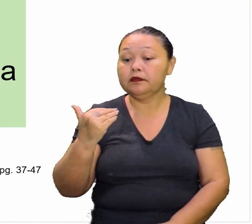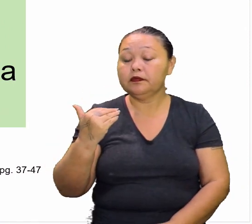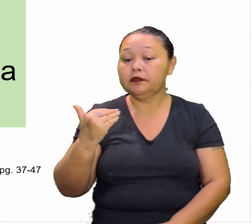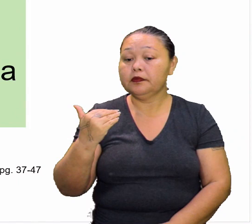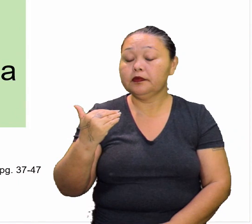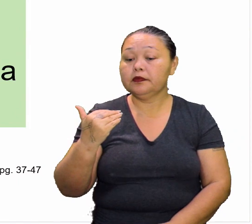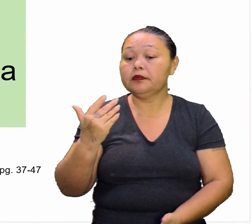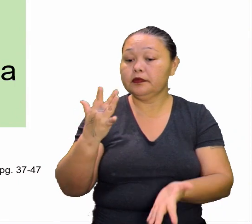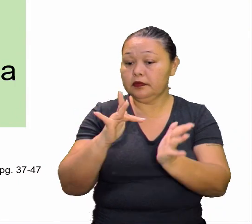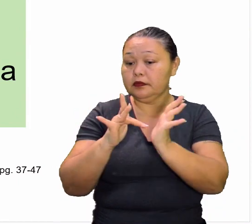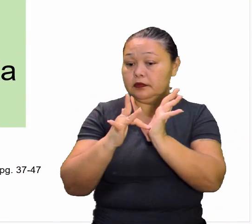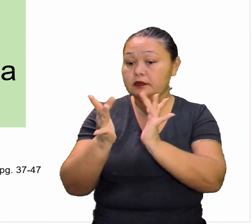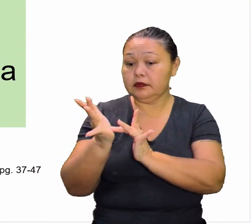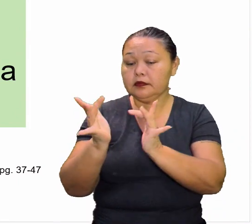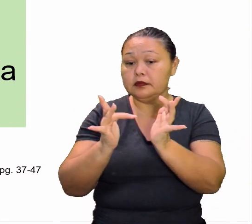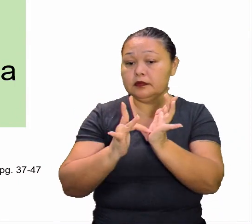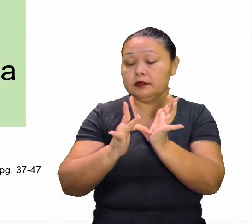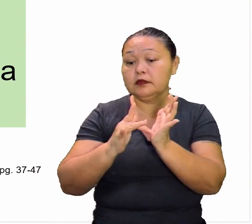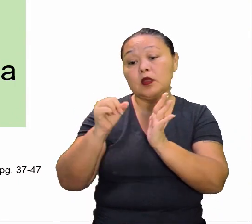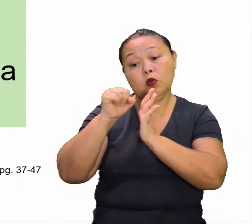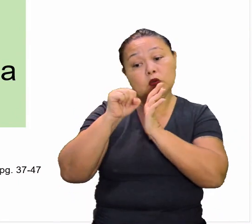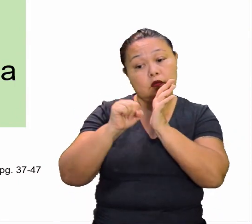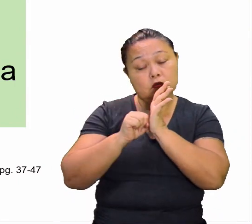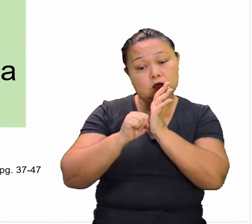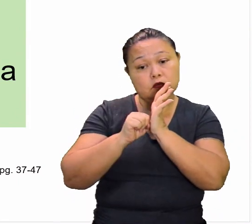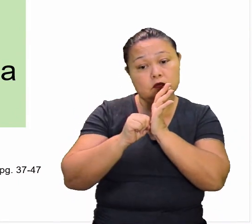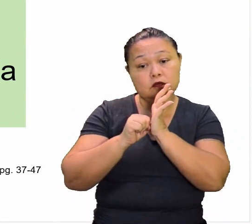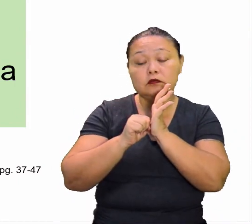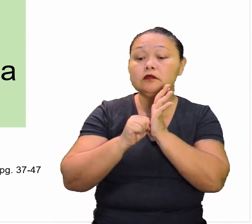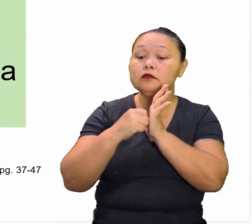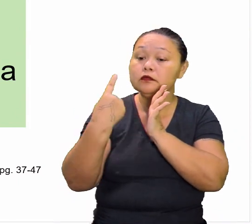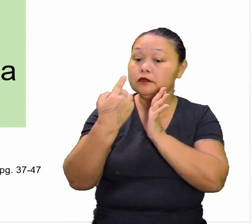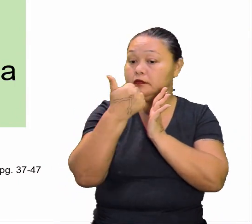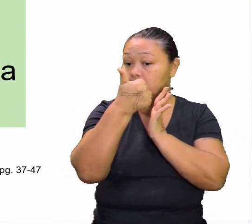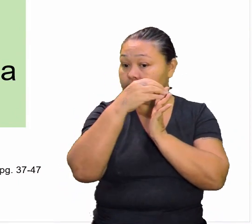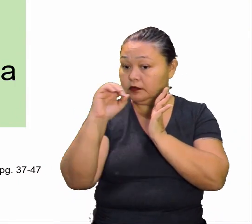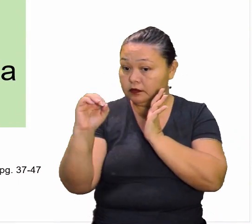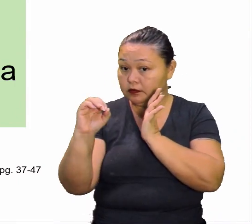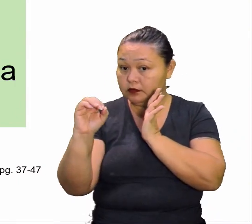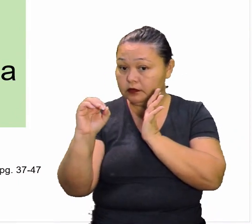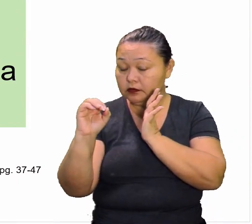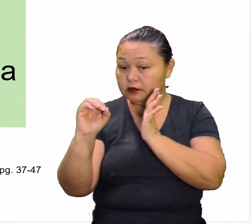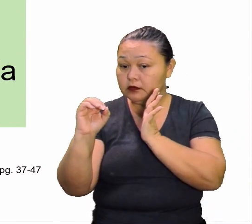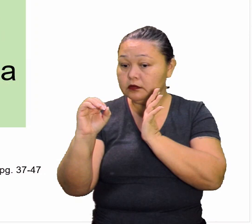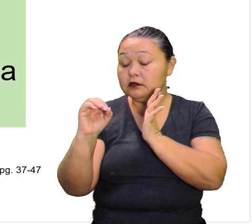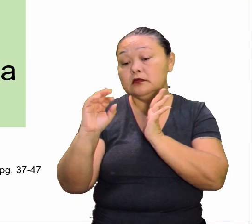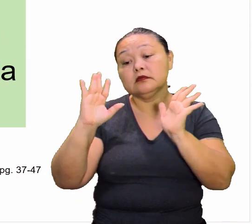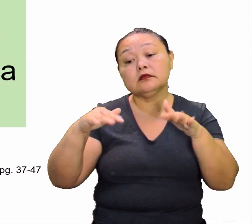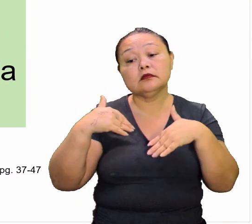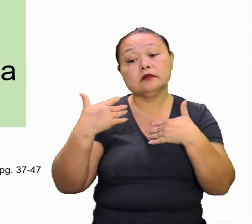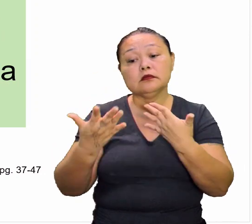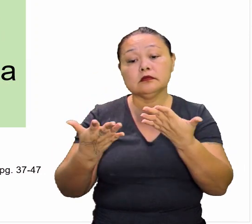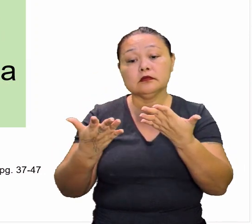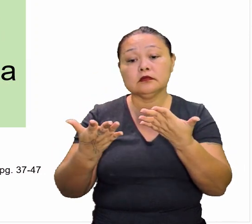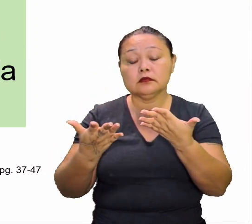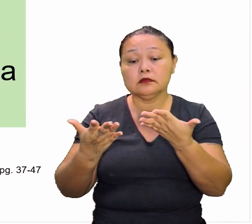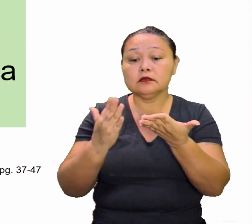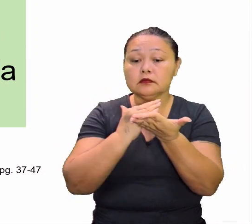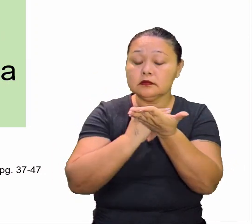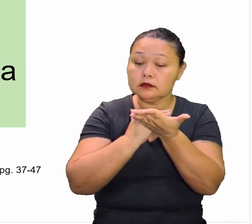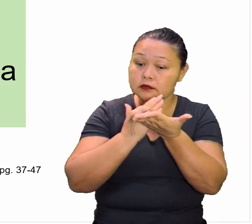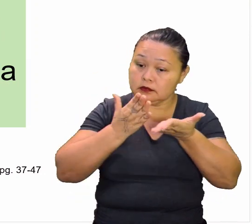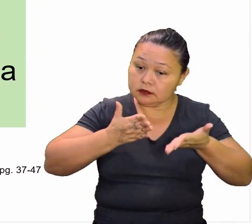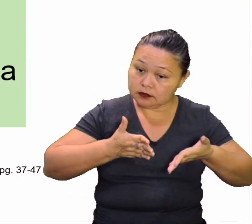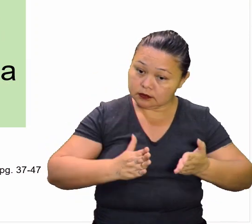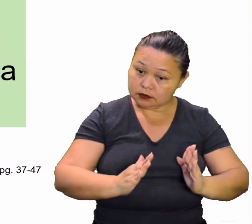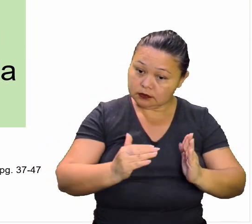Né? Então, um século tem quantos anos? 100 anos. Então, a partir do